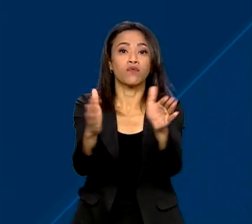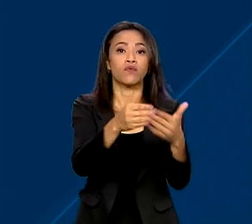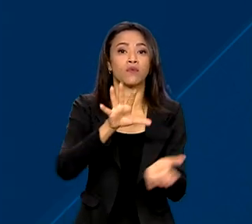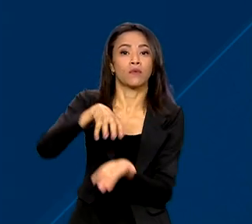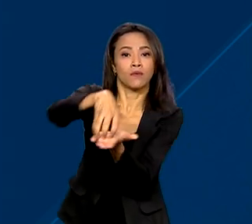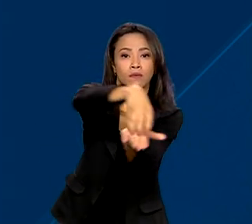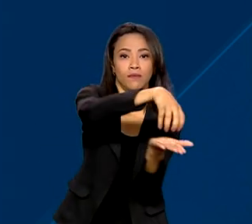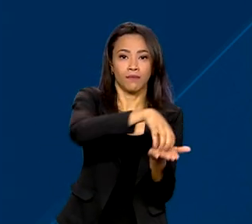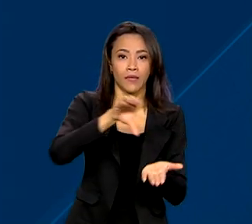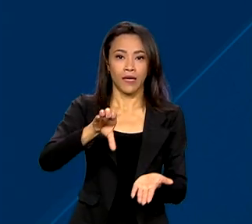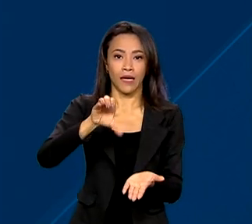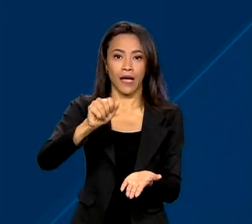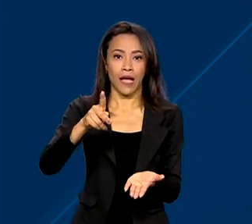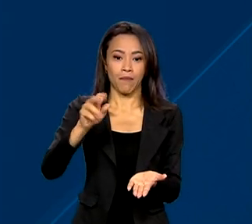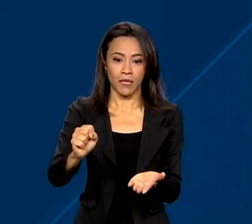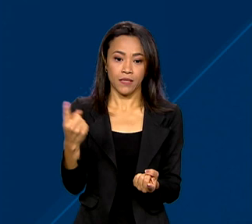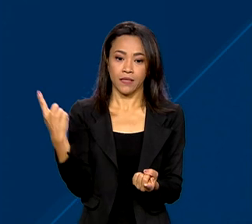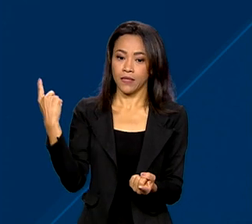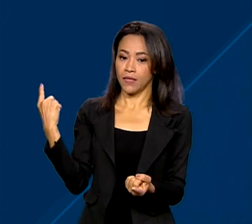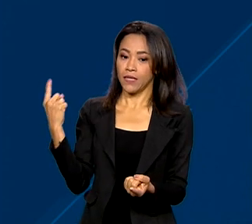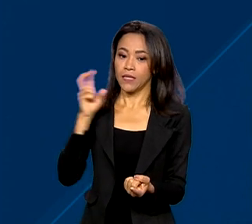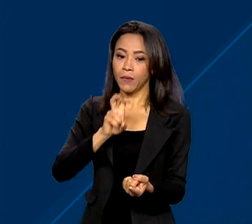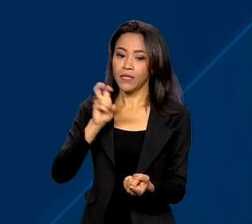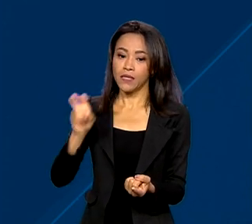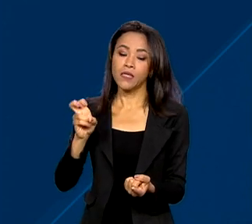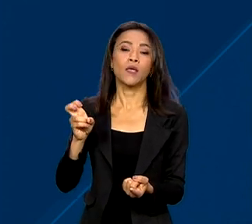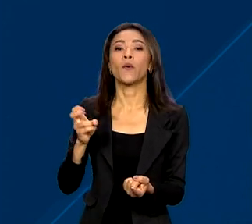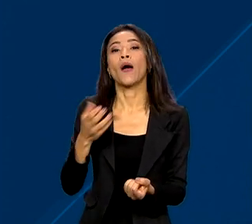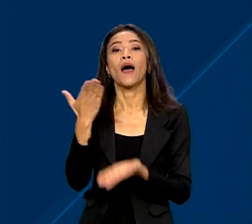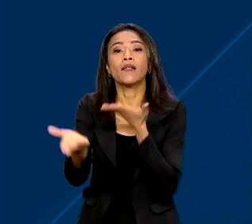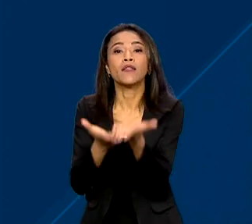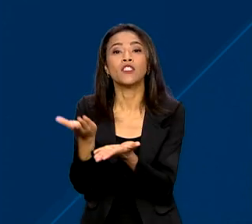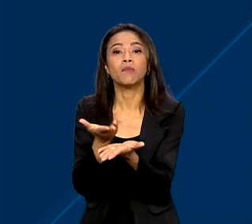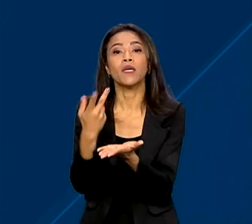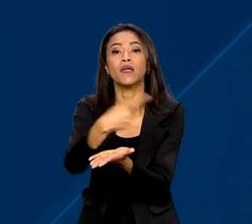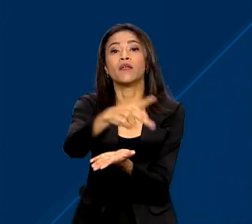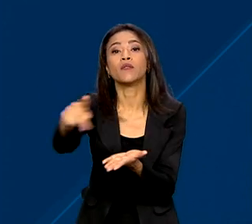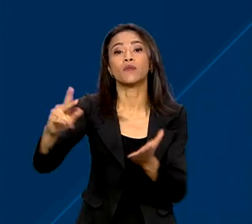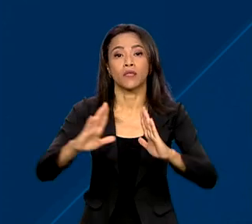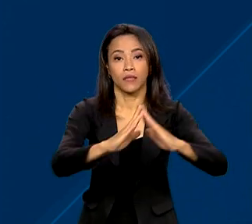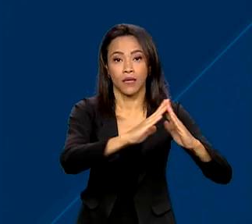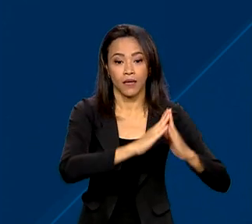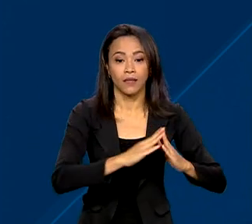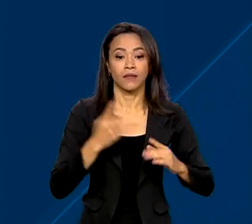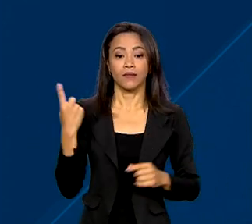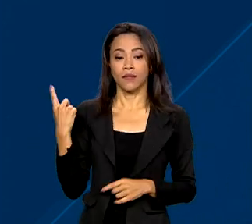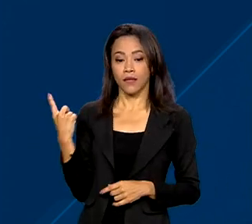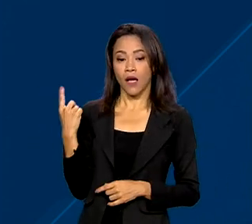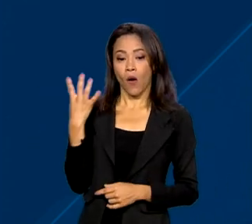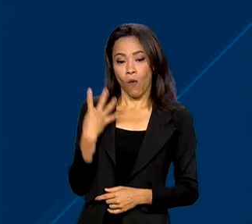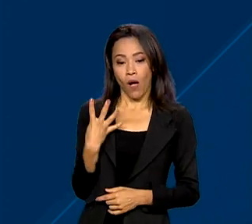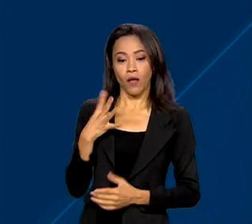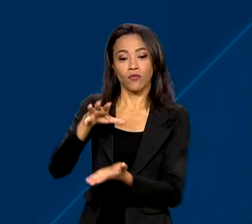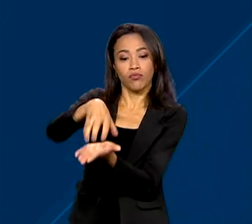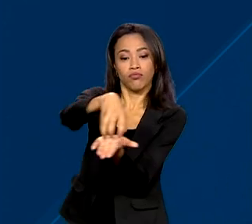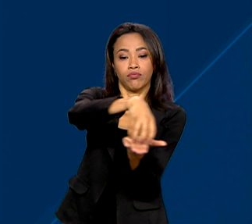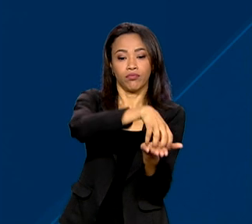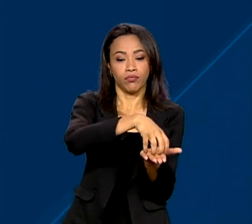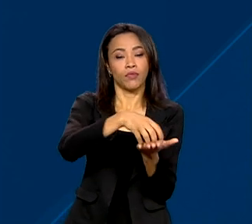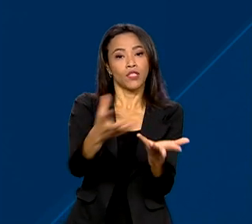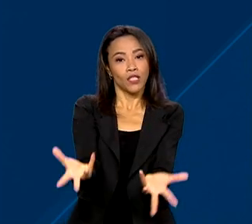55 serviços residenciais terapêuticos quatro unidades de acolhimento e